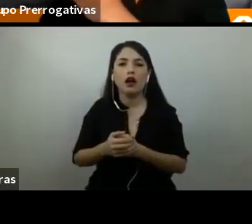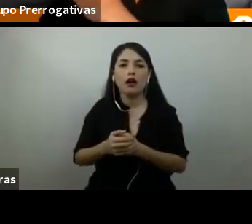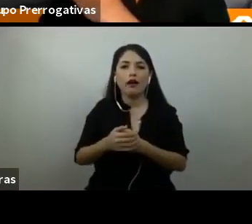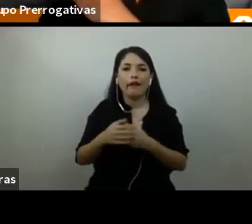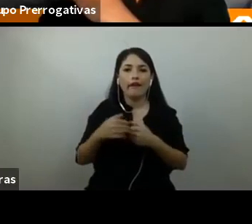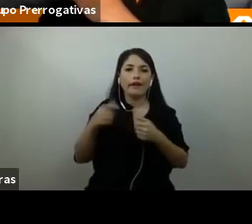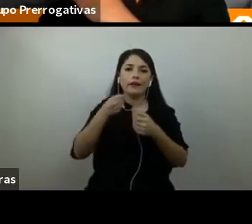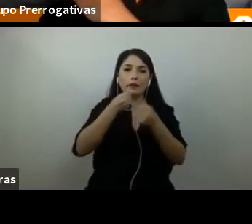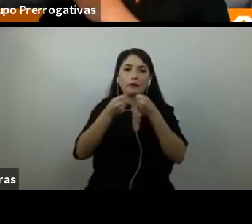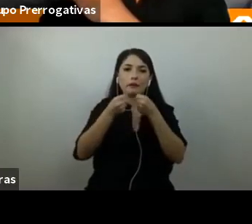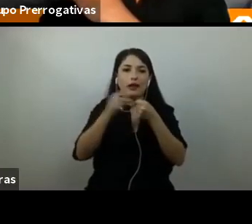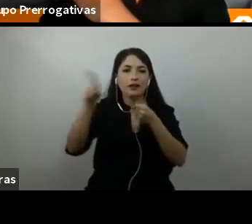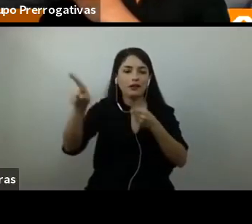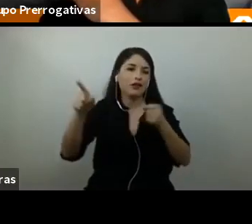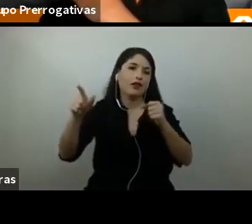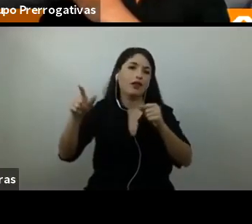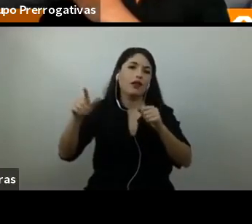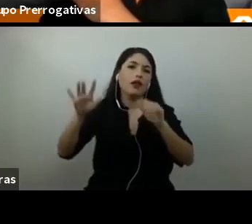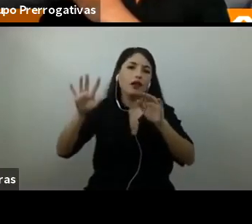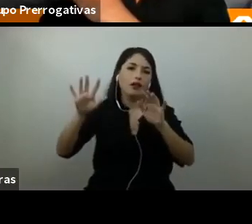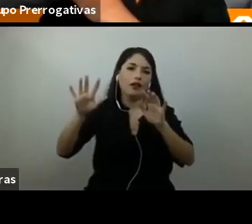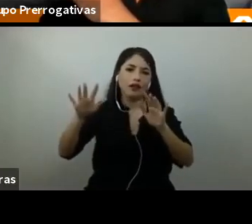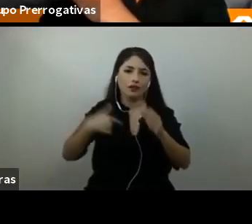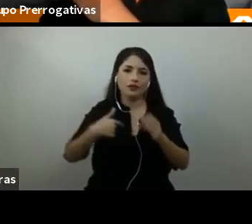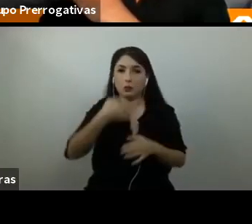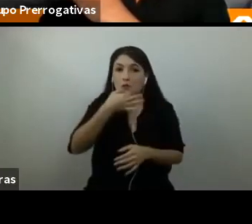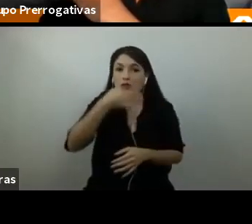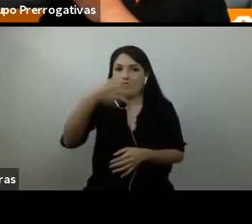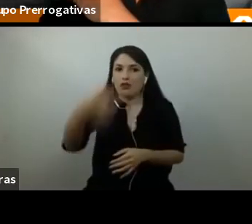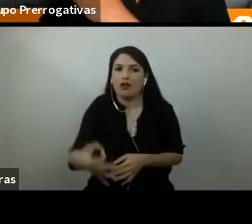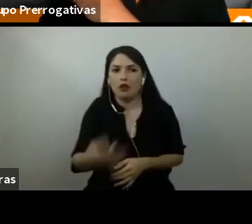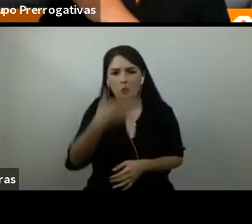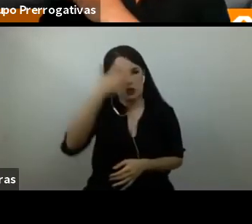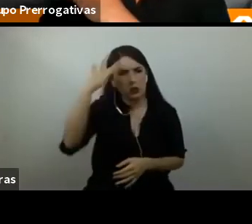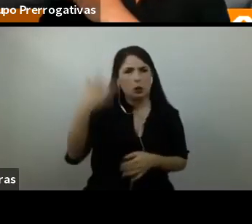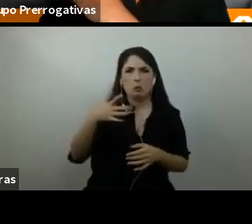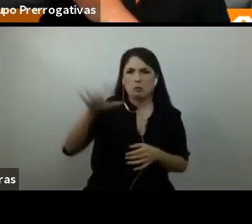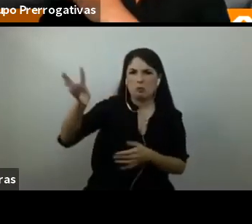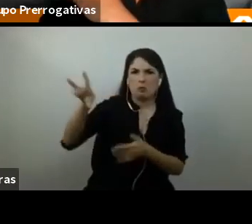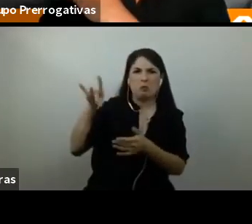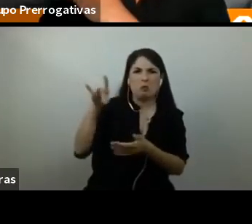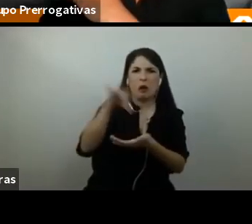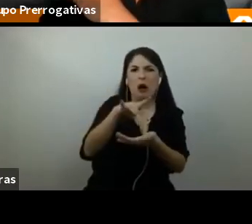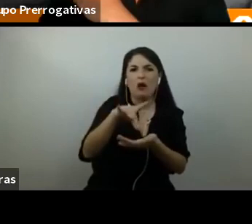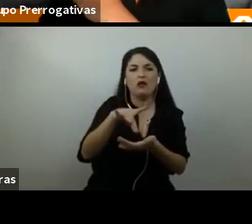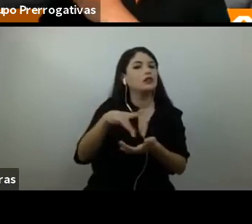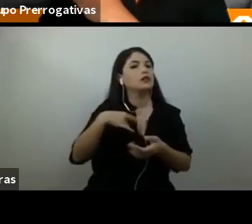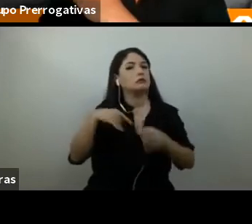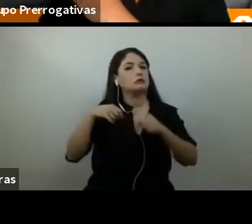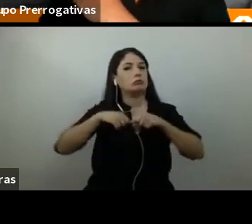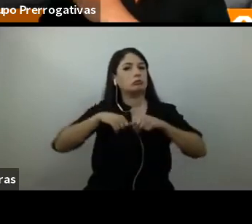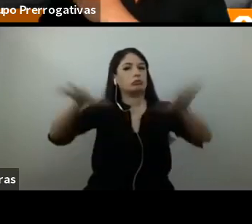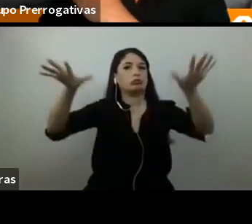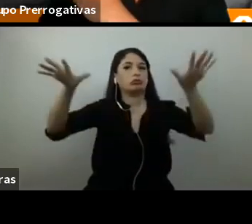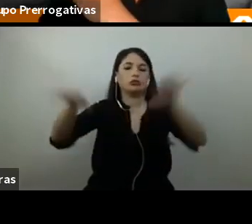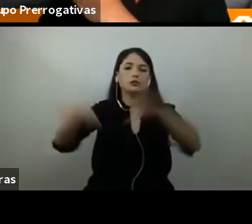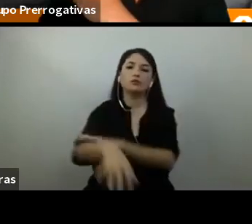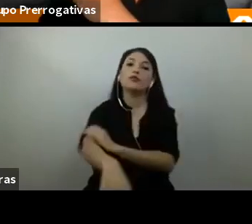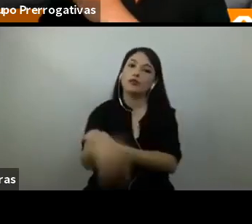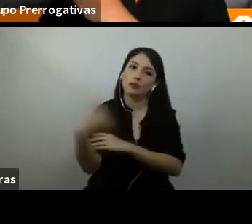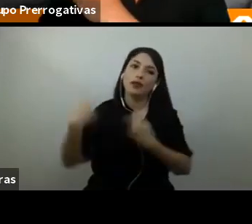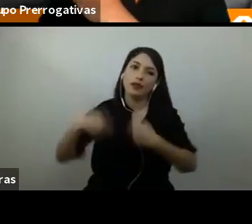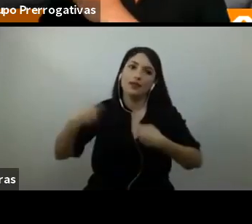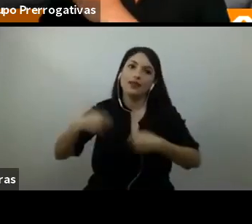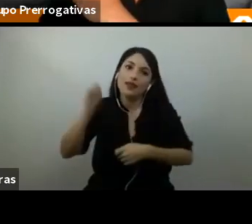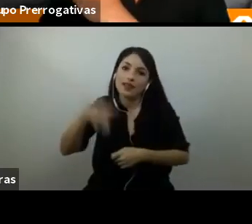relevância e vai ter em qualquer cenário político do país e em qualquer circunstância. Então é natural que a opinião dele sempre seja ouvida e tem mais é que ser, né? E no meu